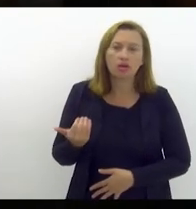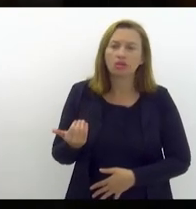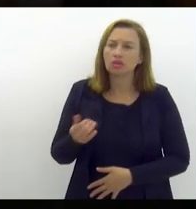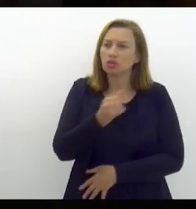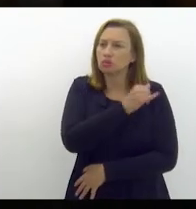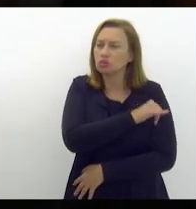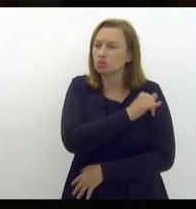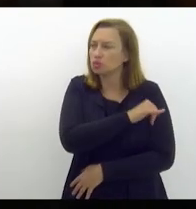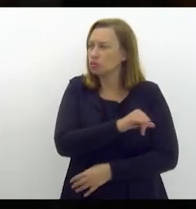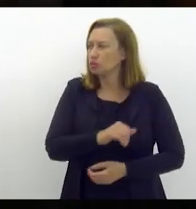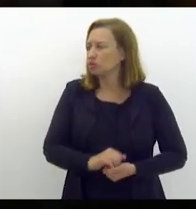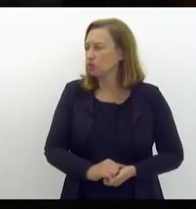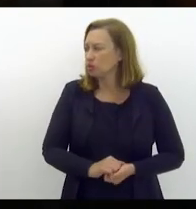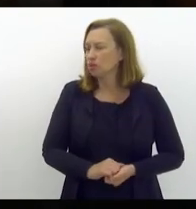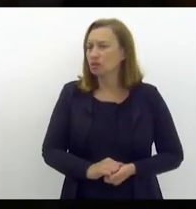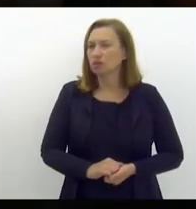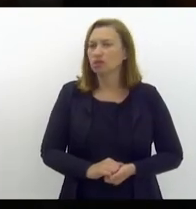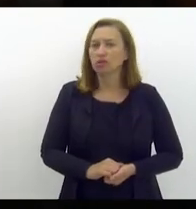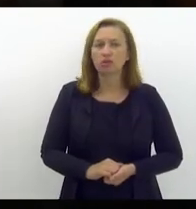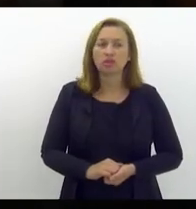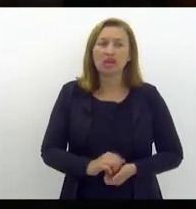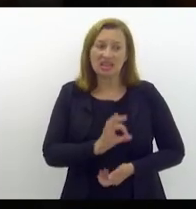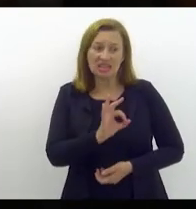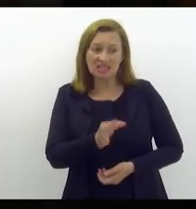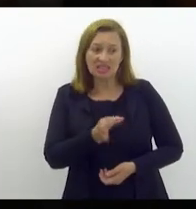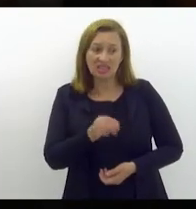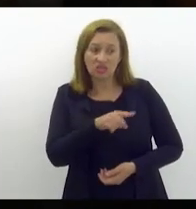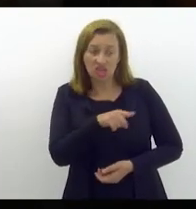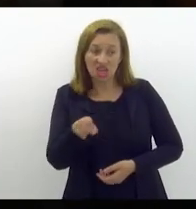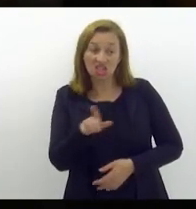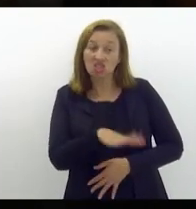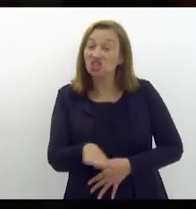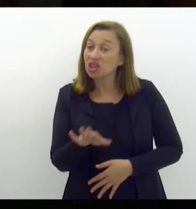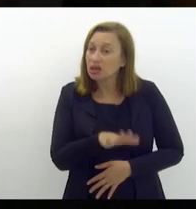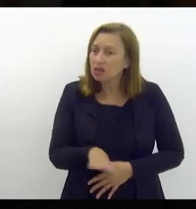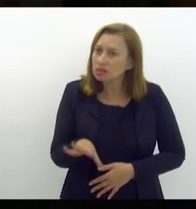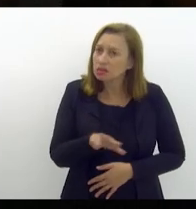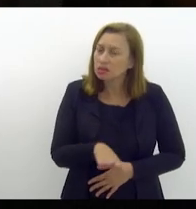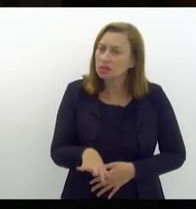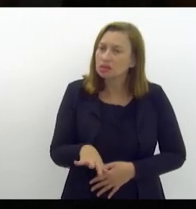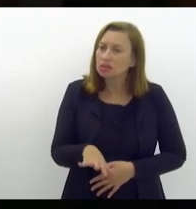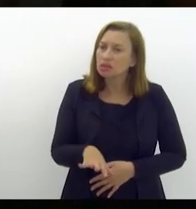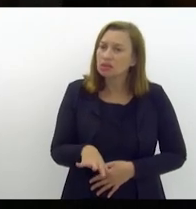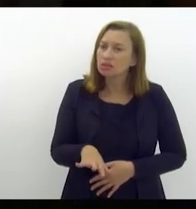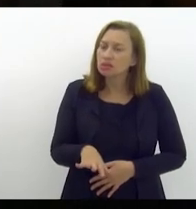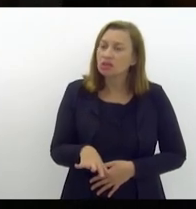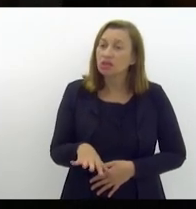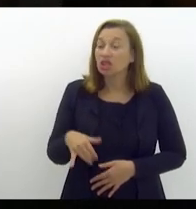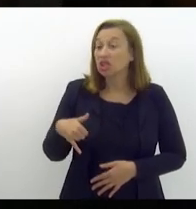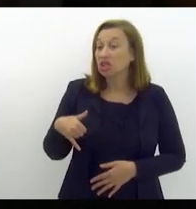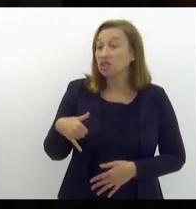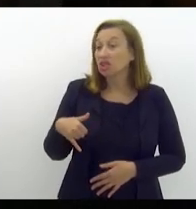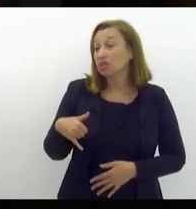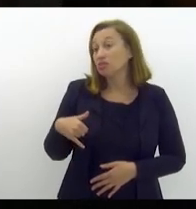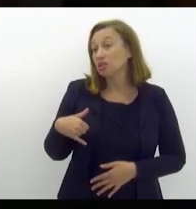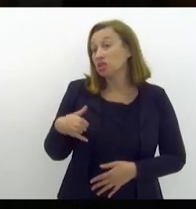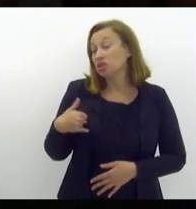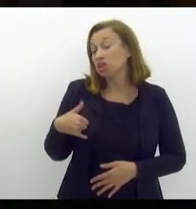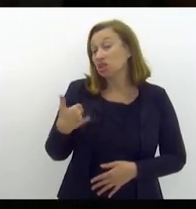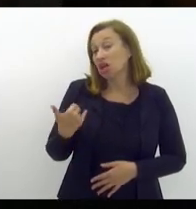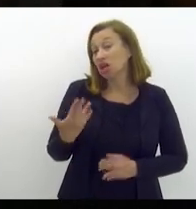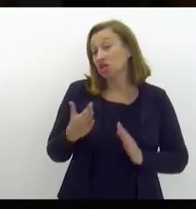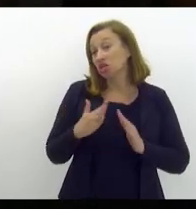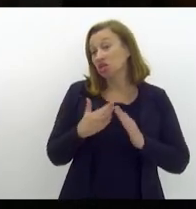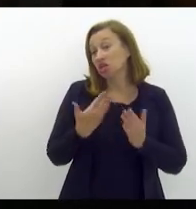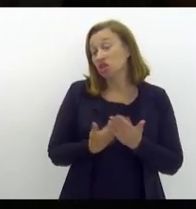Rio. E é óbvio que essas crianças, elas estavam em idade escolar, estavam ou